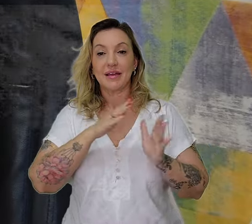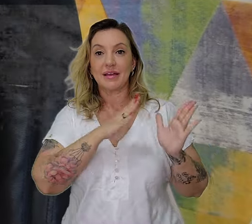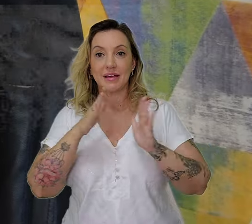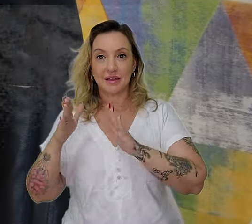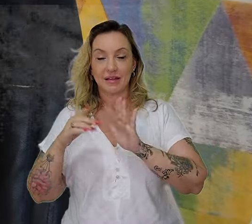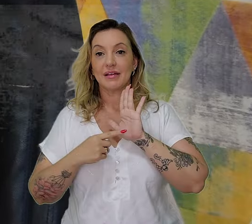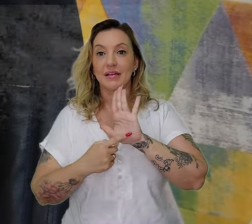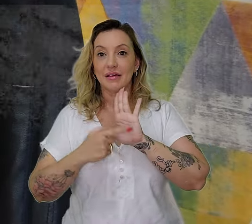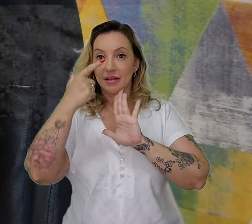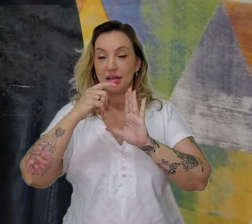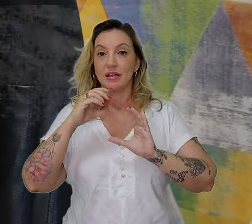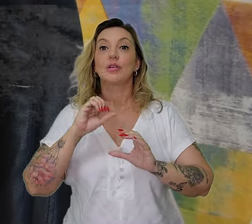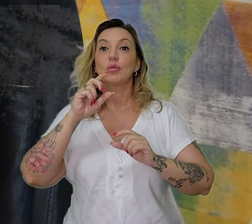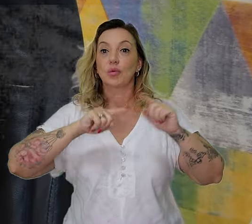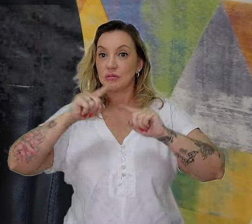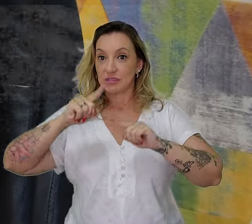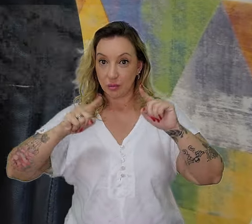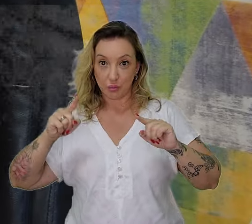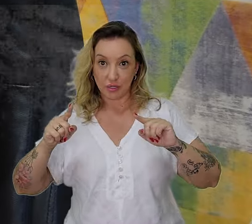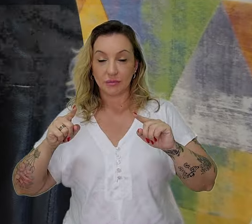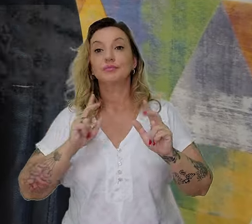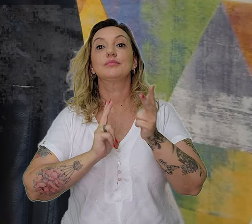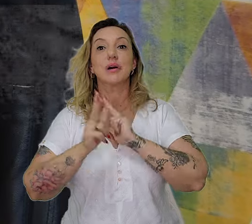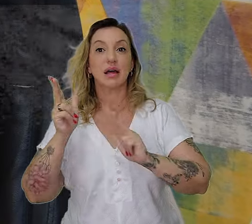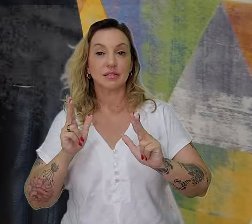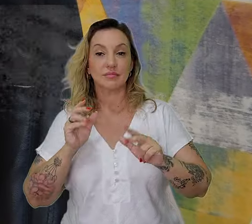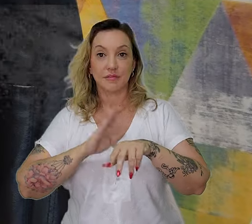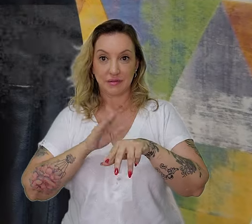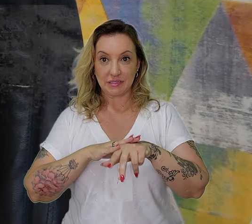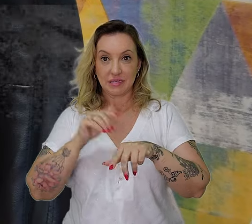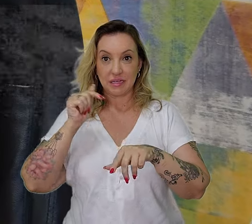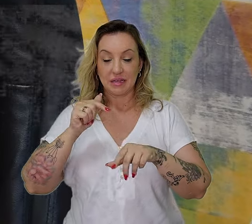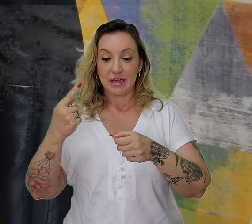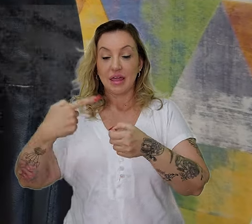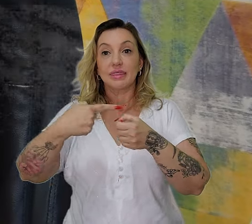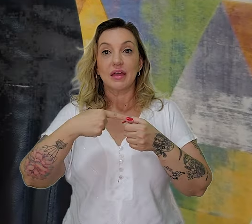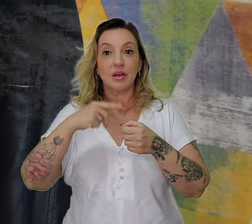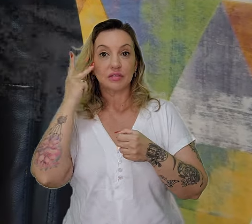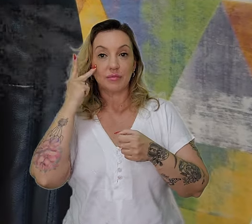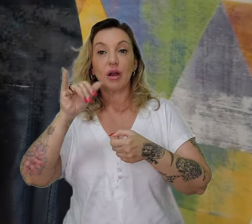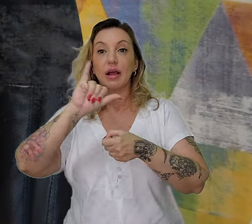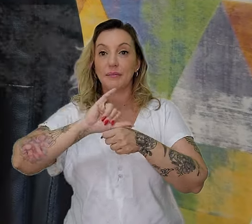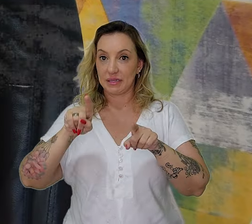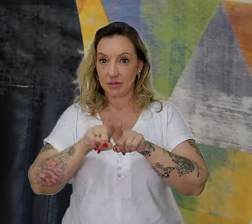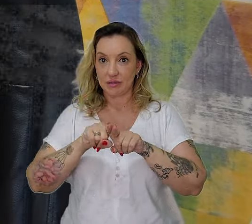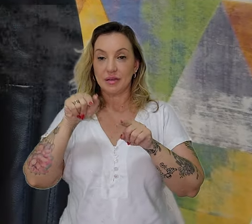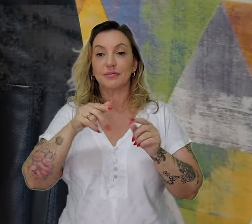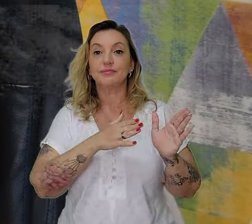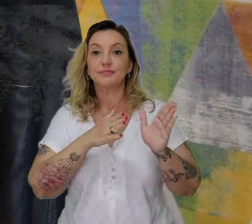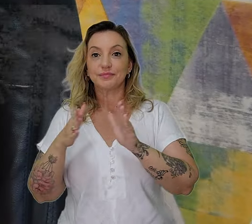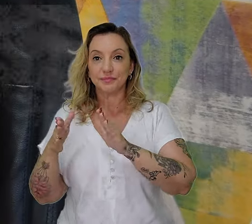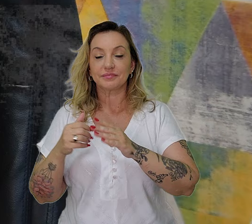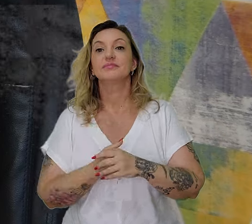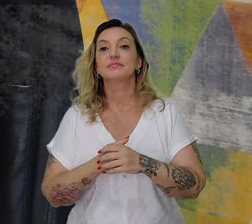temporada tá sendo apresentada pelo curto circuito que é um circuito de bate-papos que a gente realizou no interior de São Paulo e na capital e essa edição